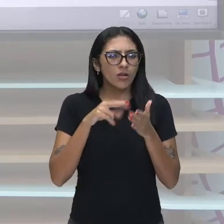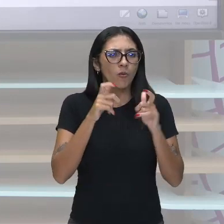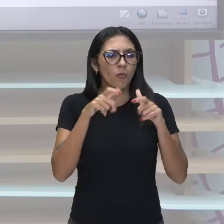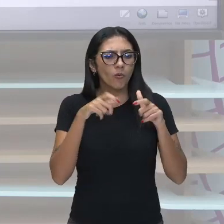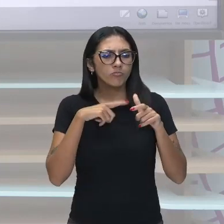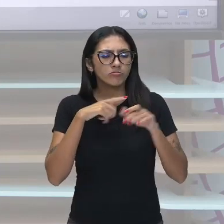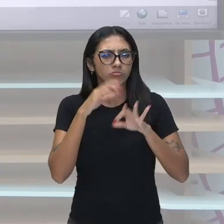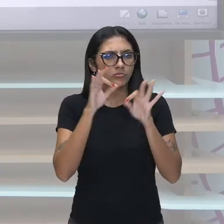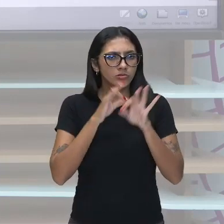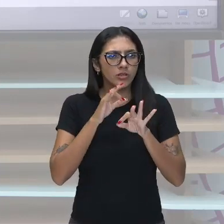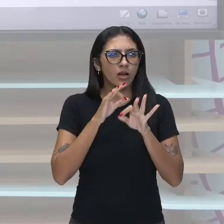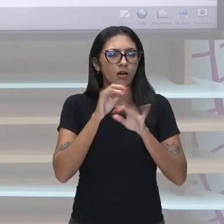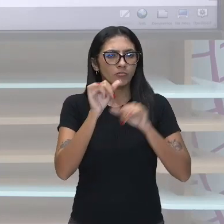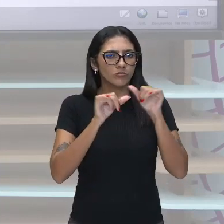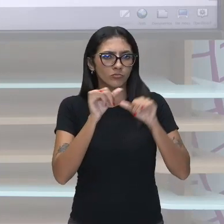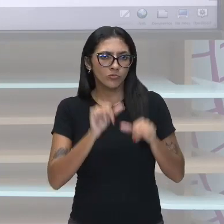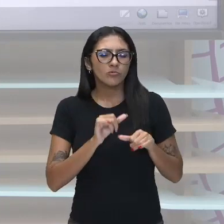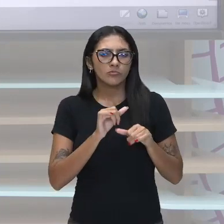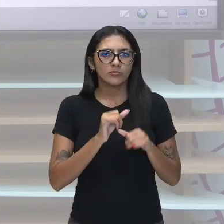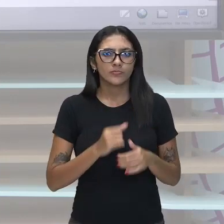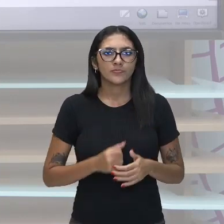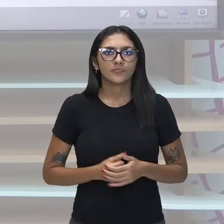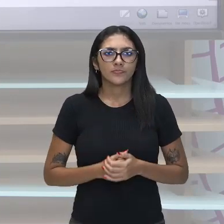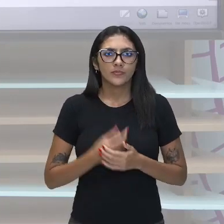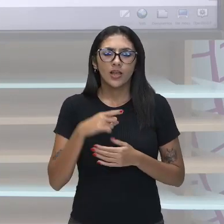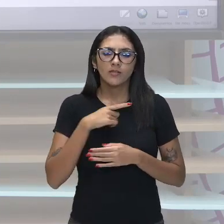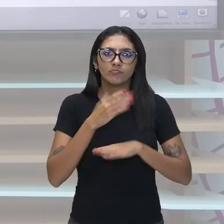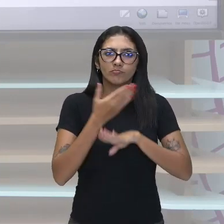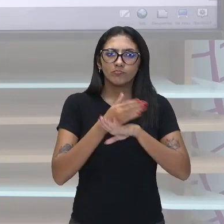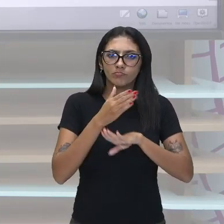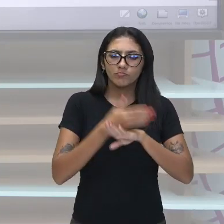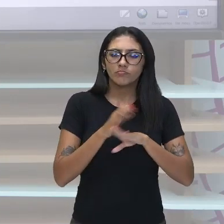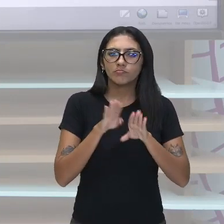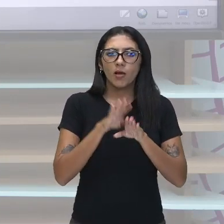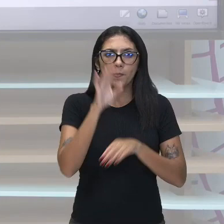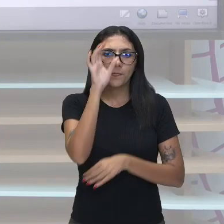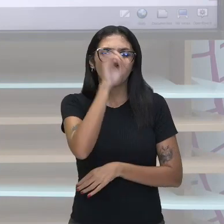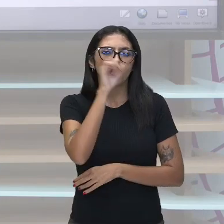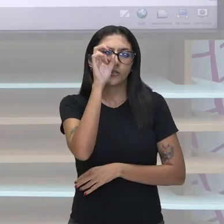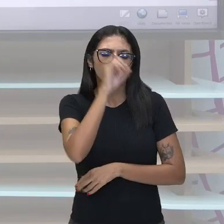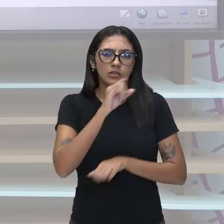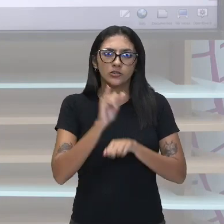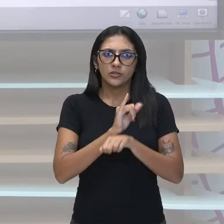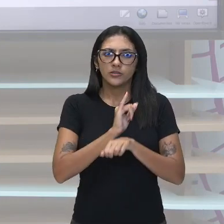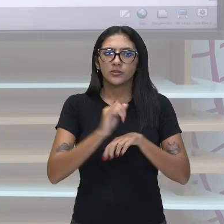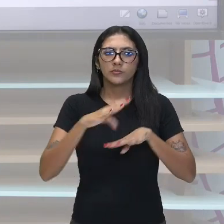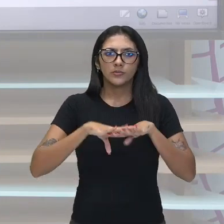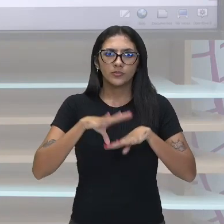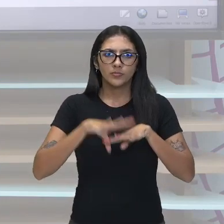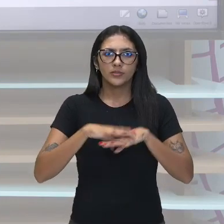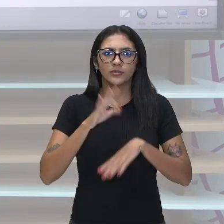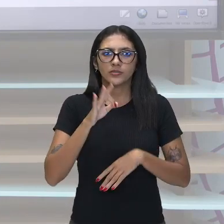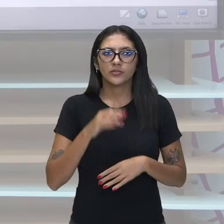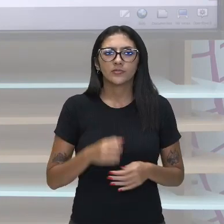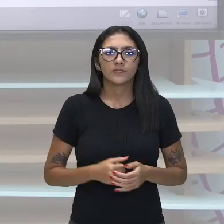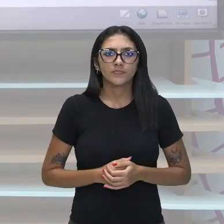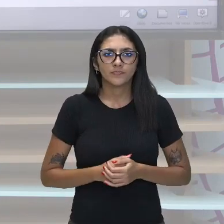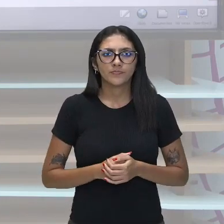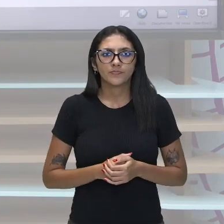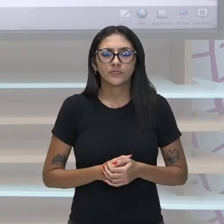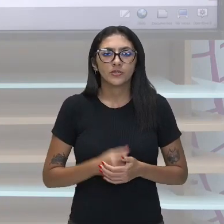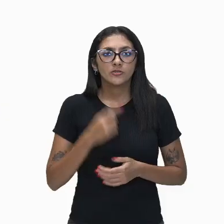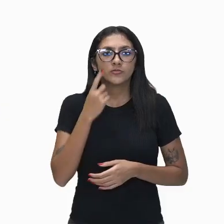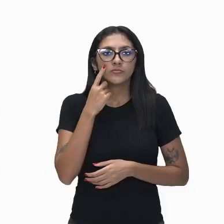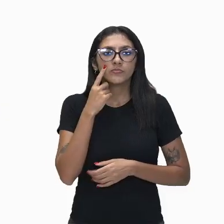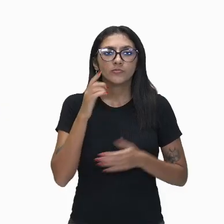a partir daí você continua. É dessa forma que você vai aprender essas técnicas matemáticas, tá bom? Vamos para o próximo